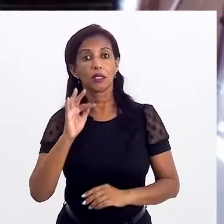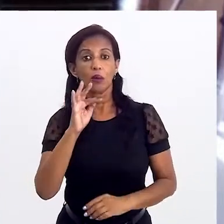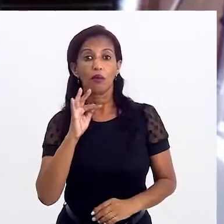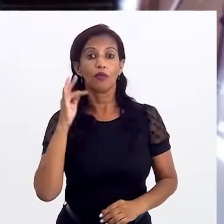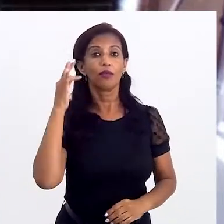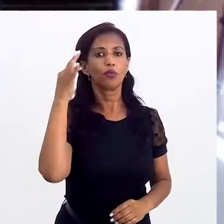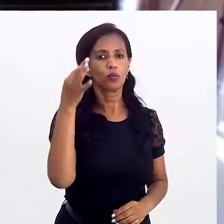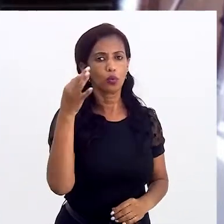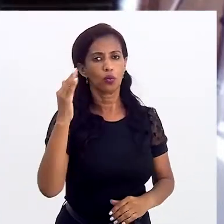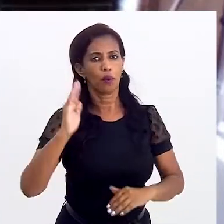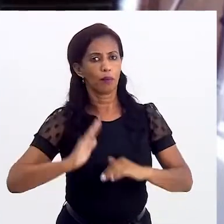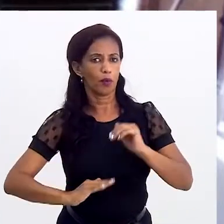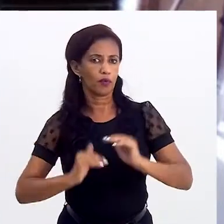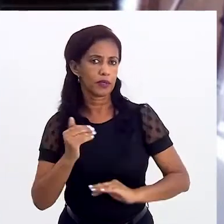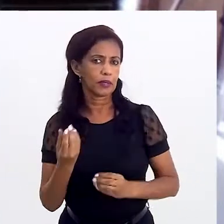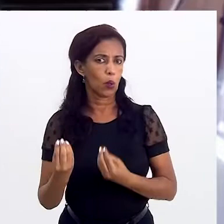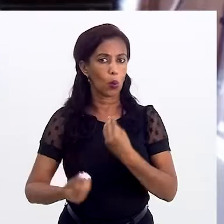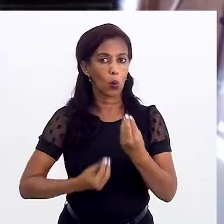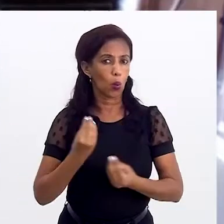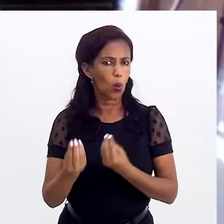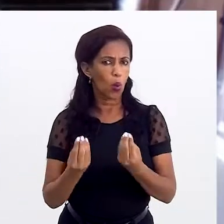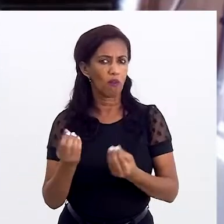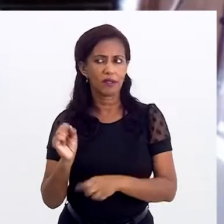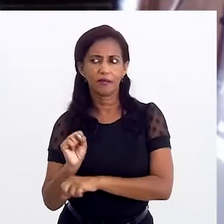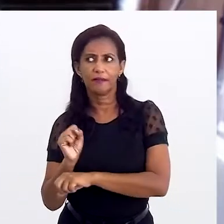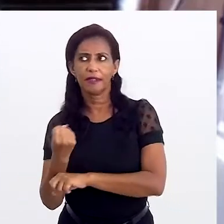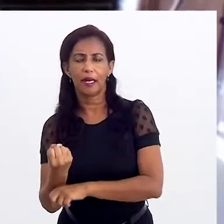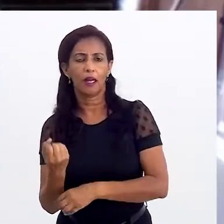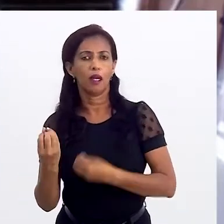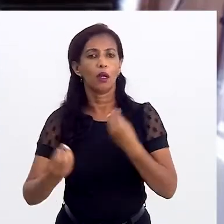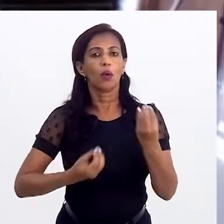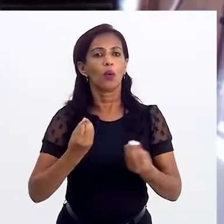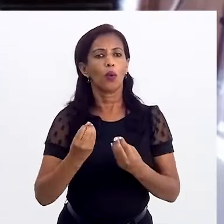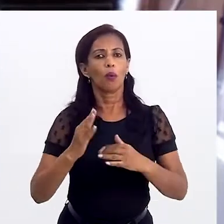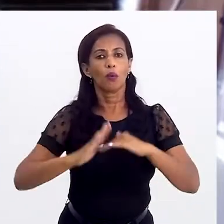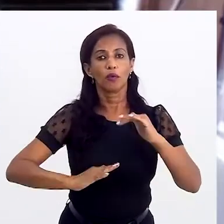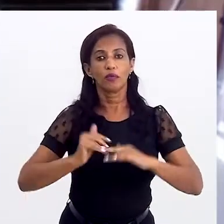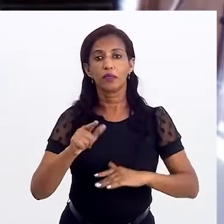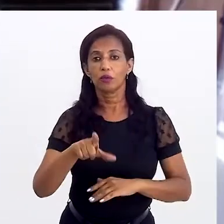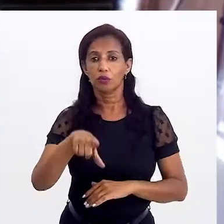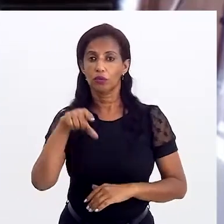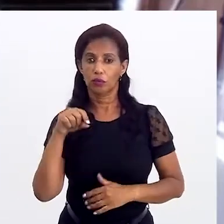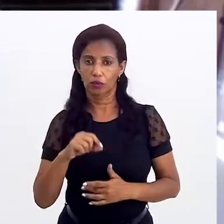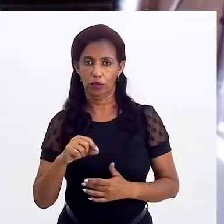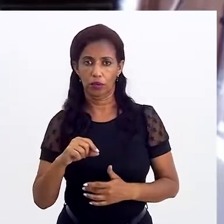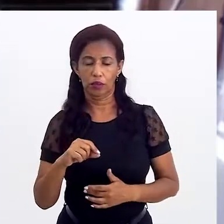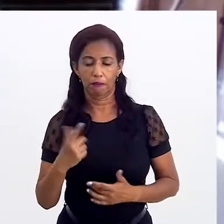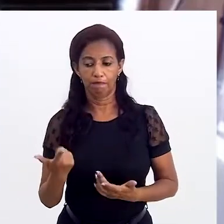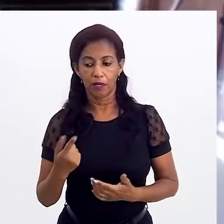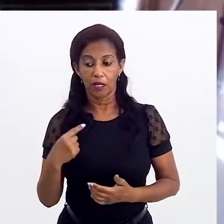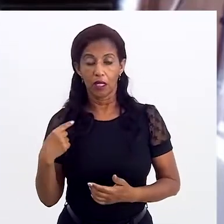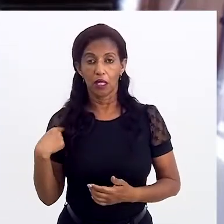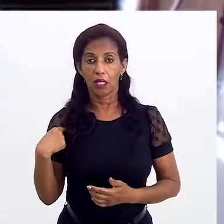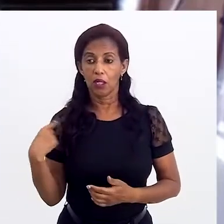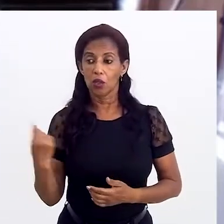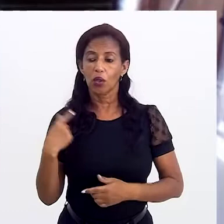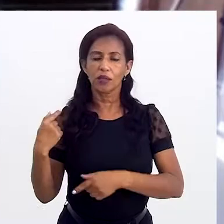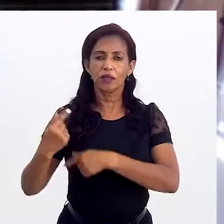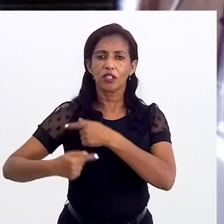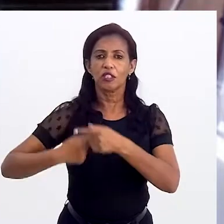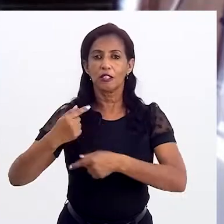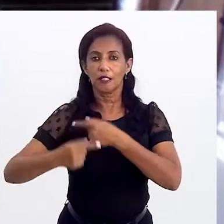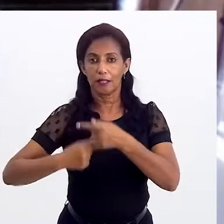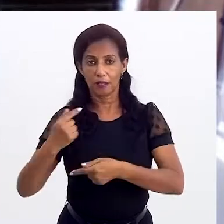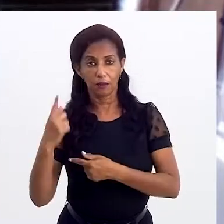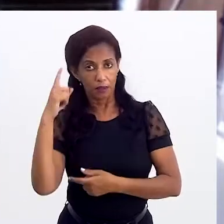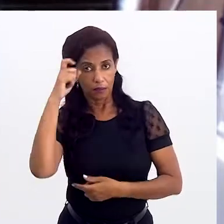ao futuro deles, a profissão, como é que vão se virar com a profissão escolhida e tal. E na nossa geração, inclusive,